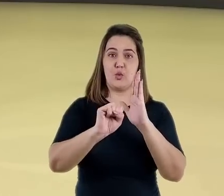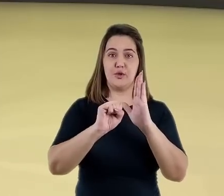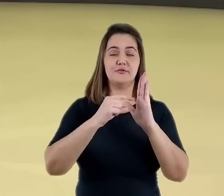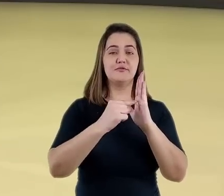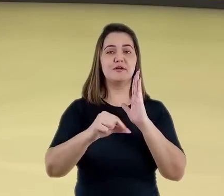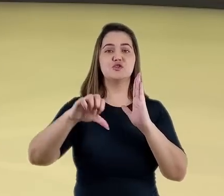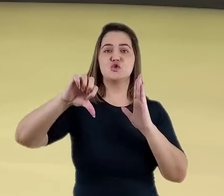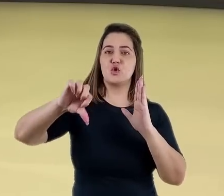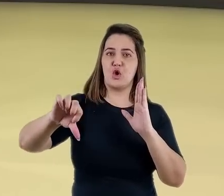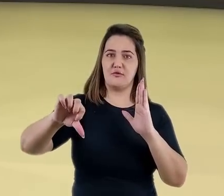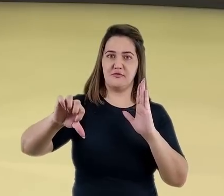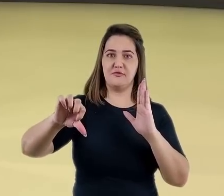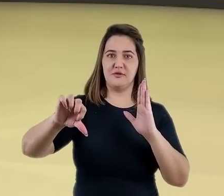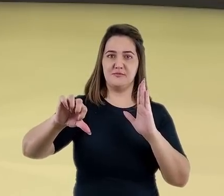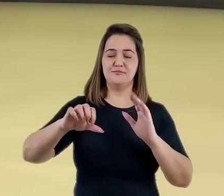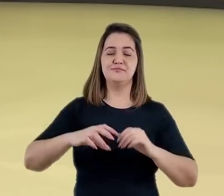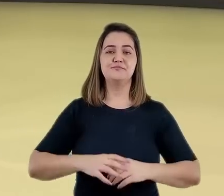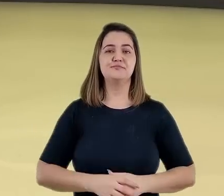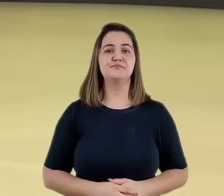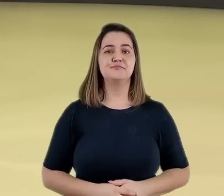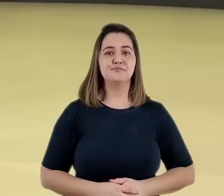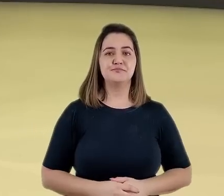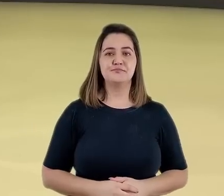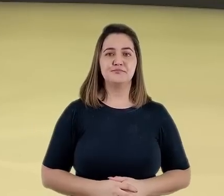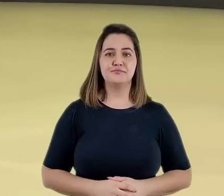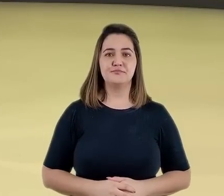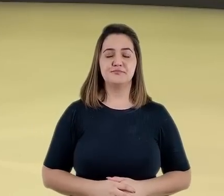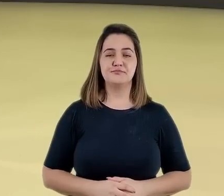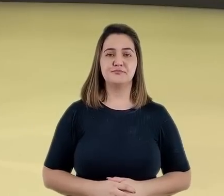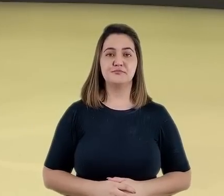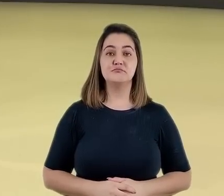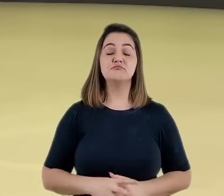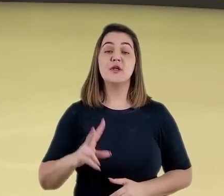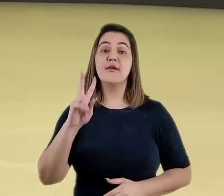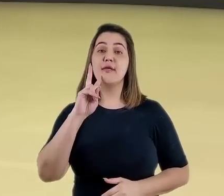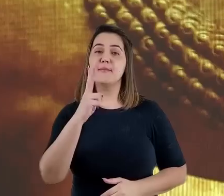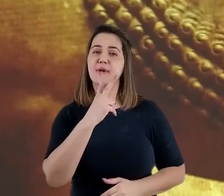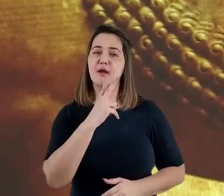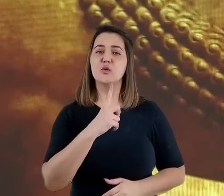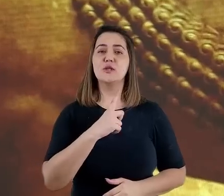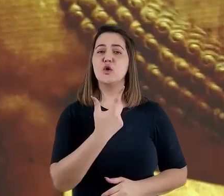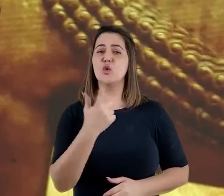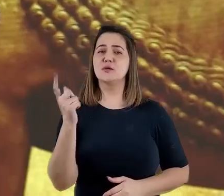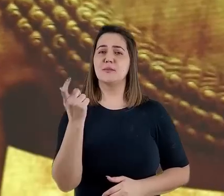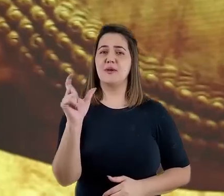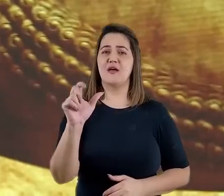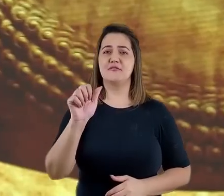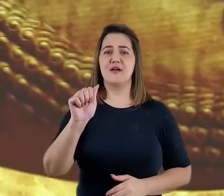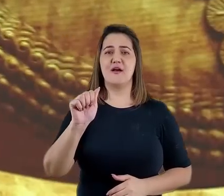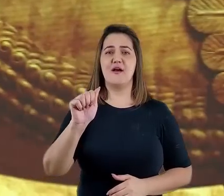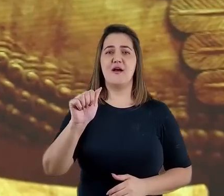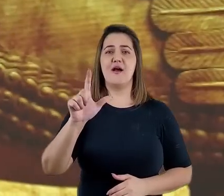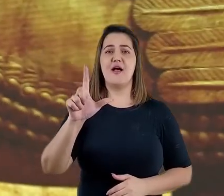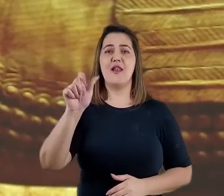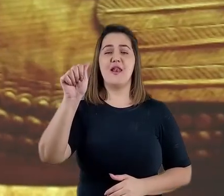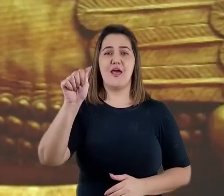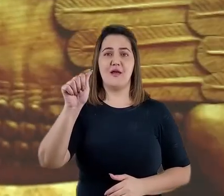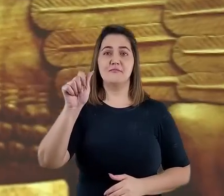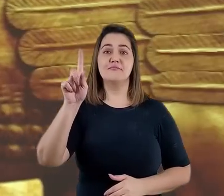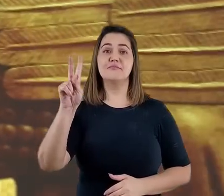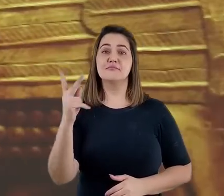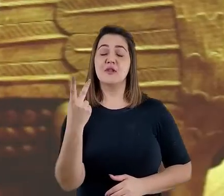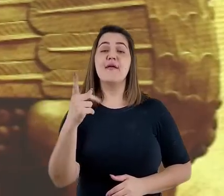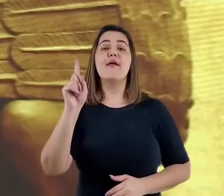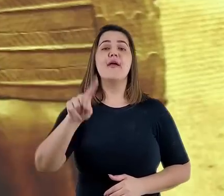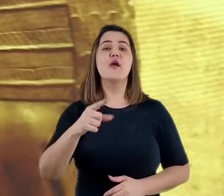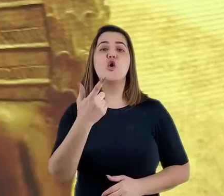9. E ela é diferente da palavra hebraica para subir, alá. Alá, em hebraico, é usado para a